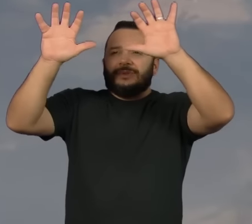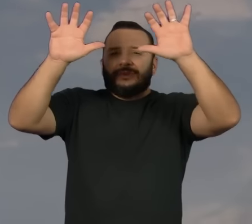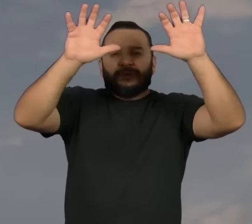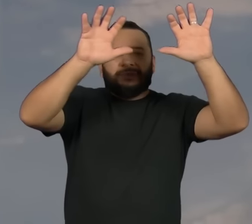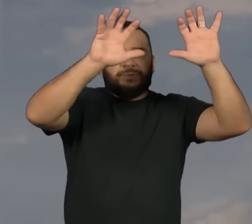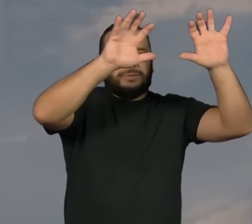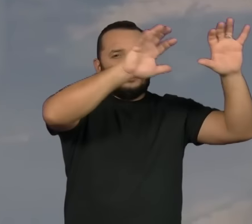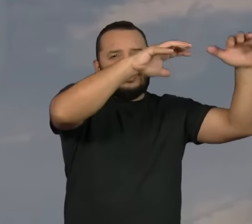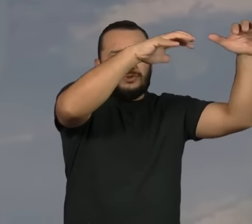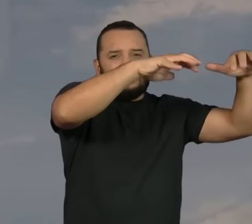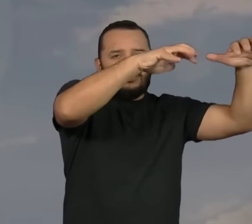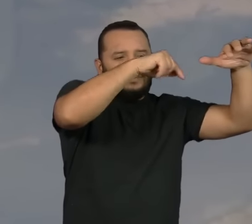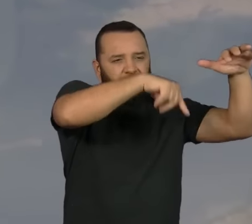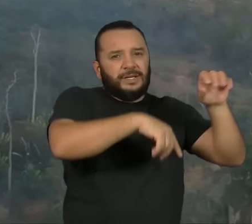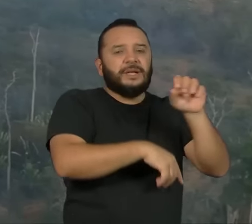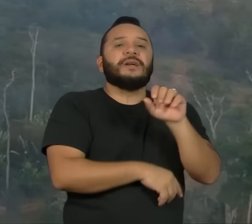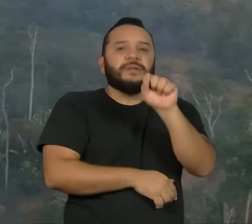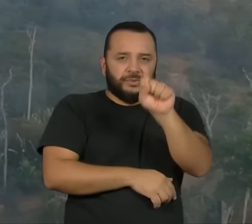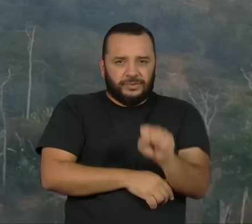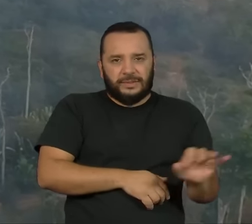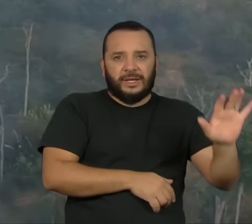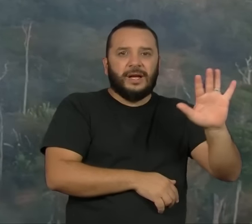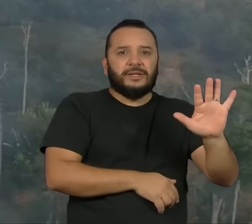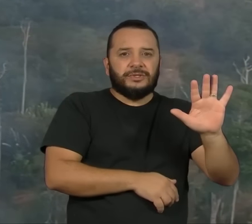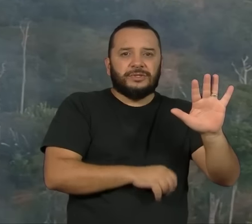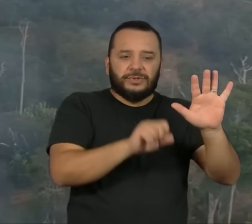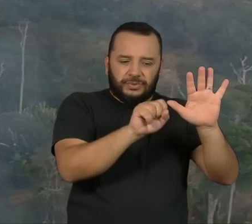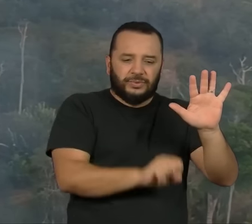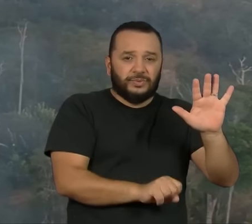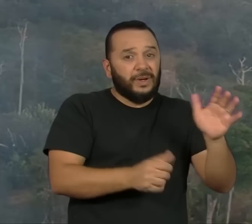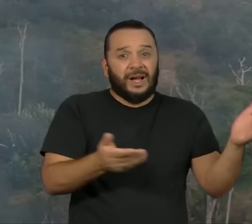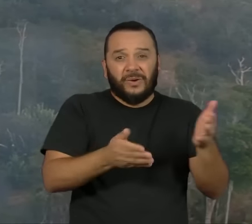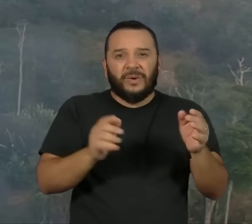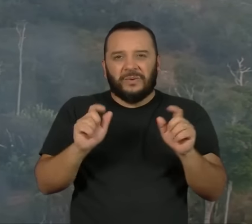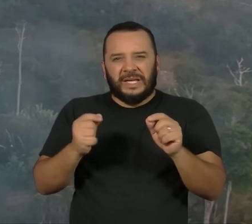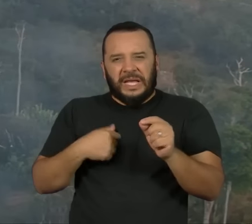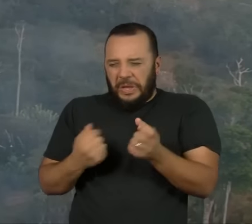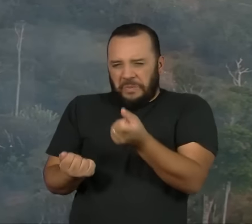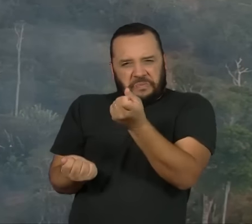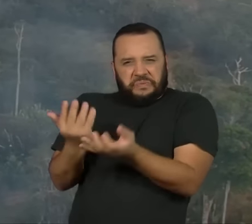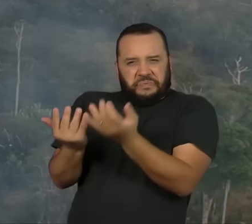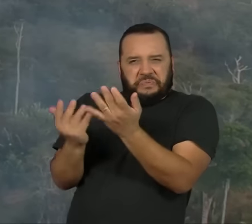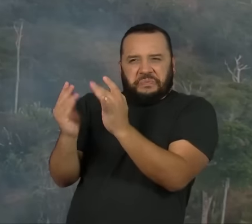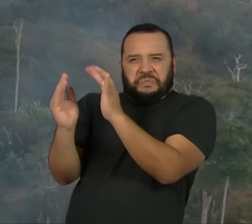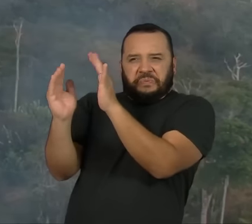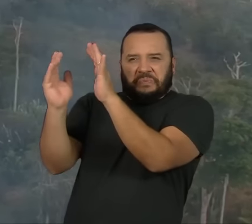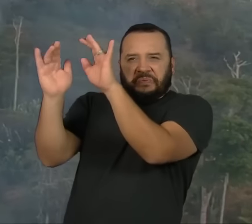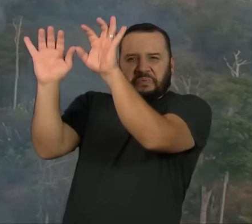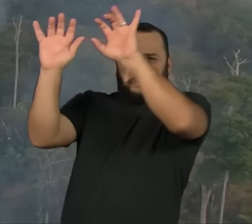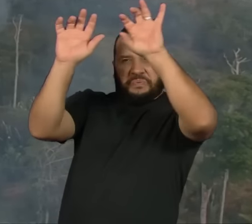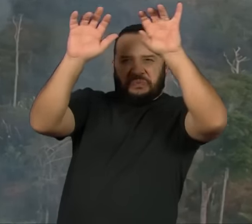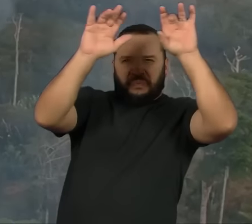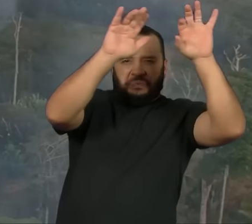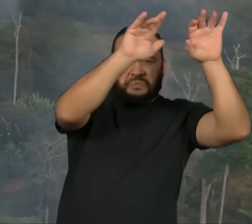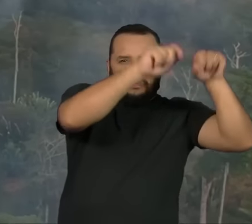sudeste do país, agora espalham fumaça dos incêndios por mais de 10 estados.